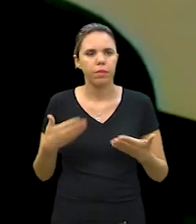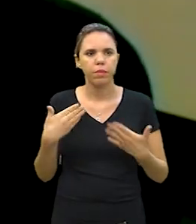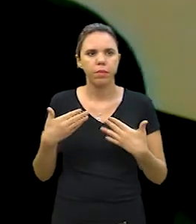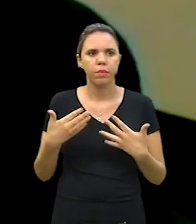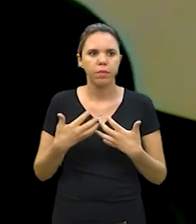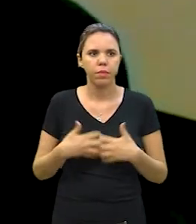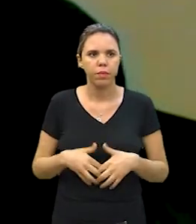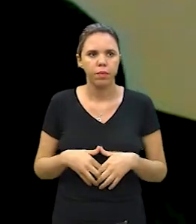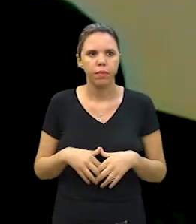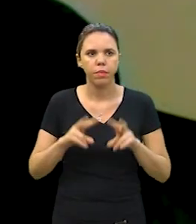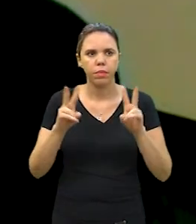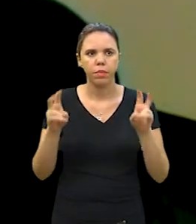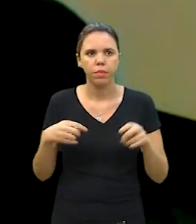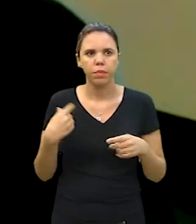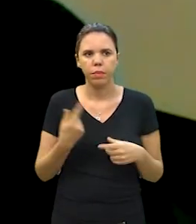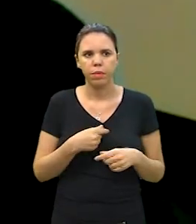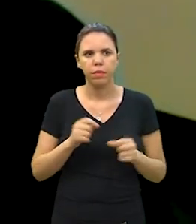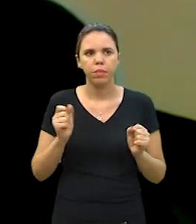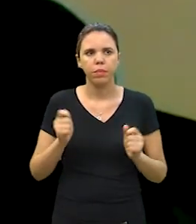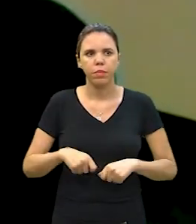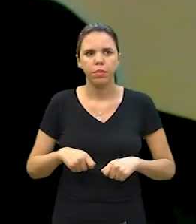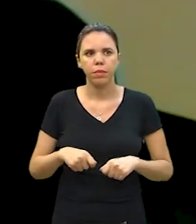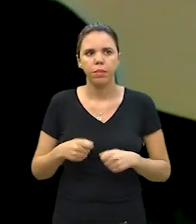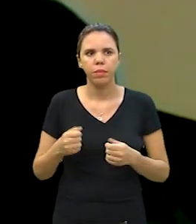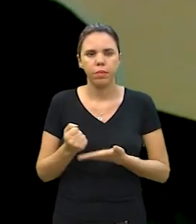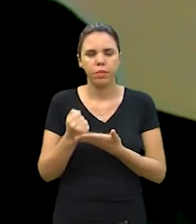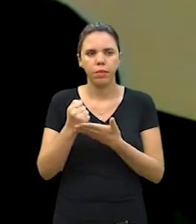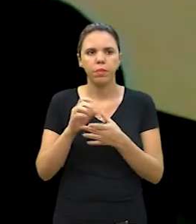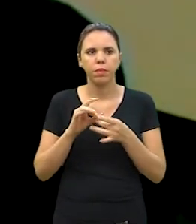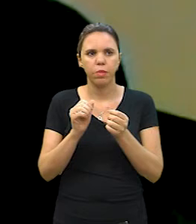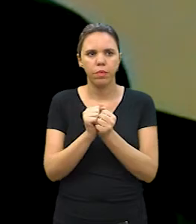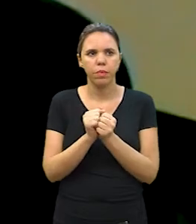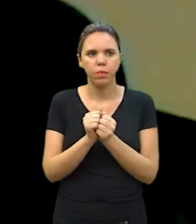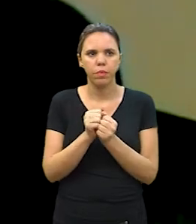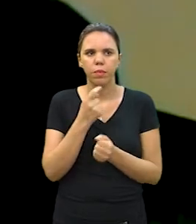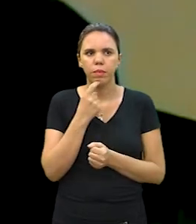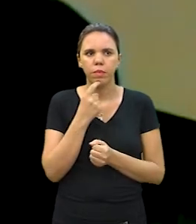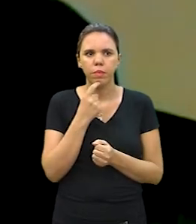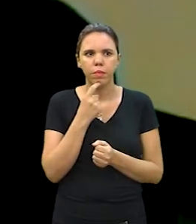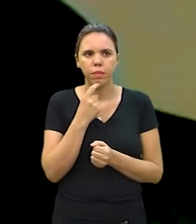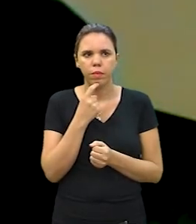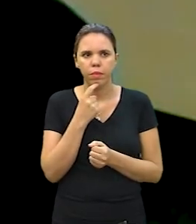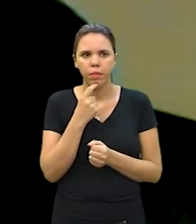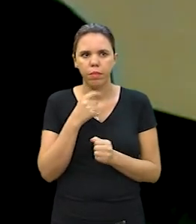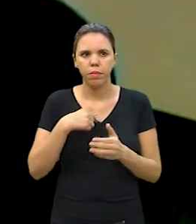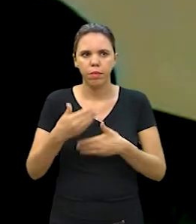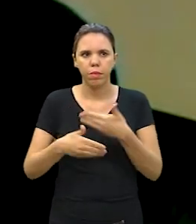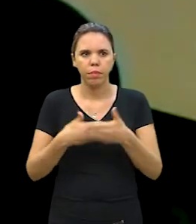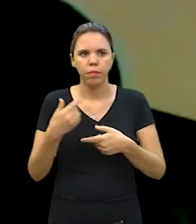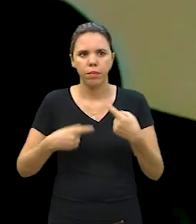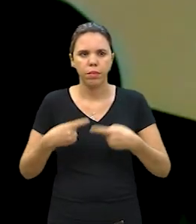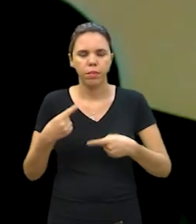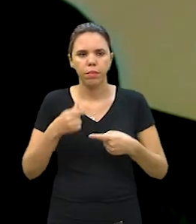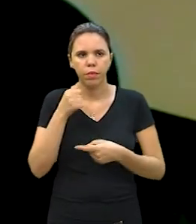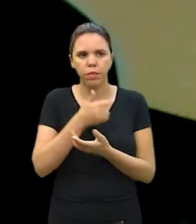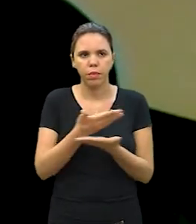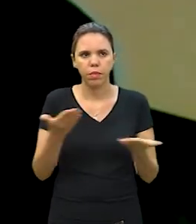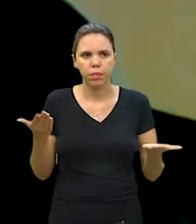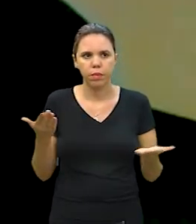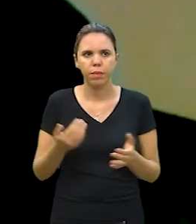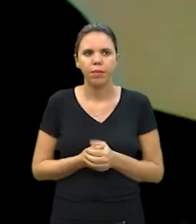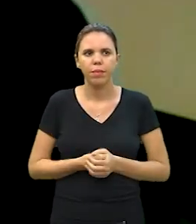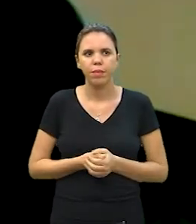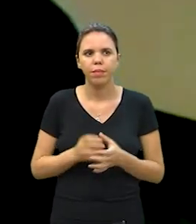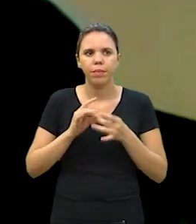qualquer debate e questão que a gente possa colaborar, estar junto com Campinas nesse processo de discussão das mulheres.